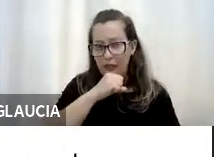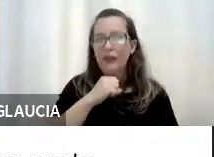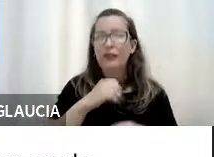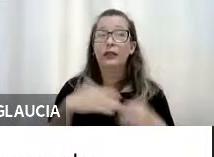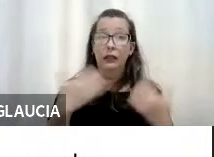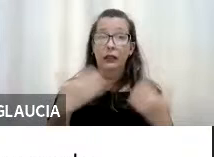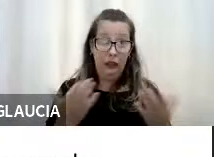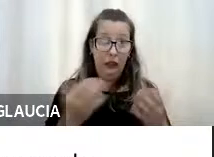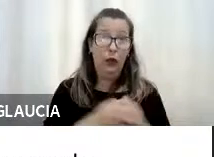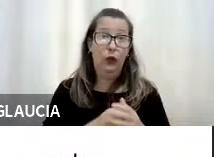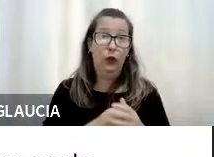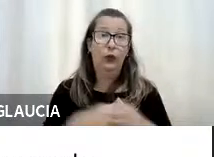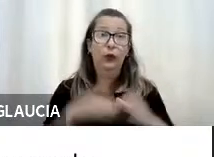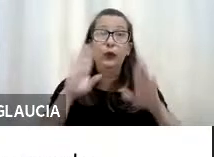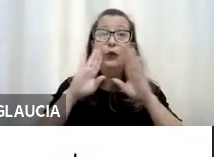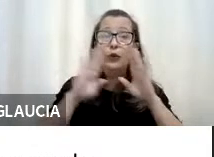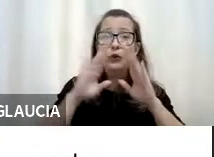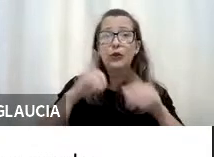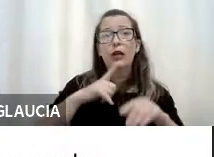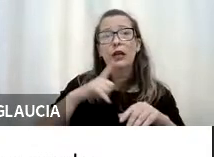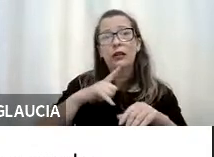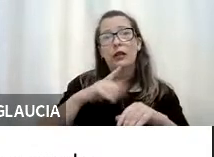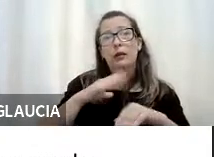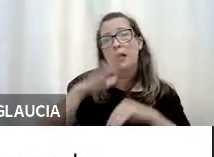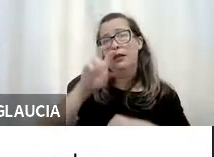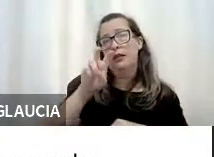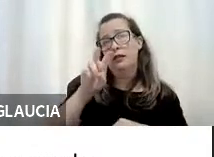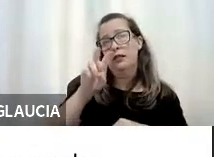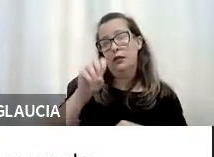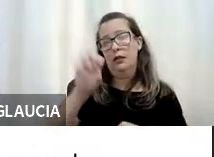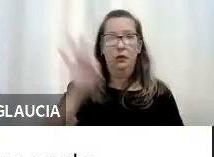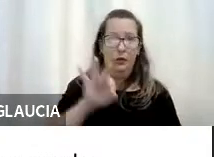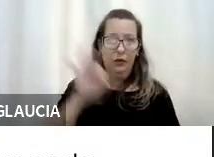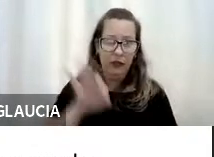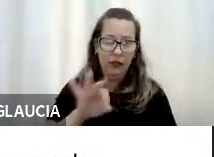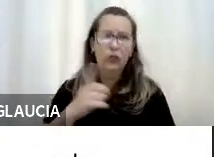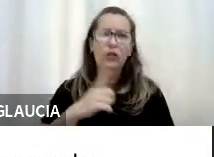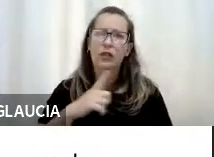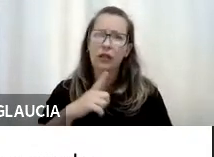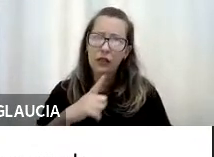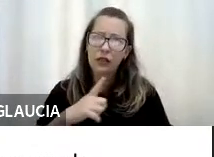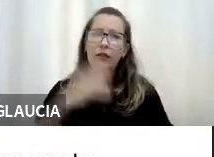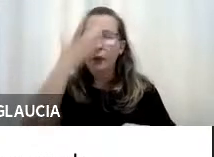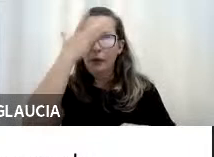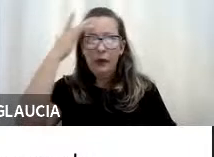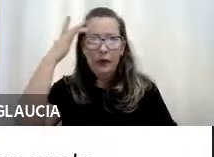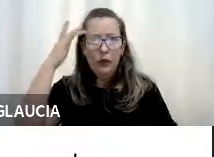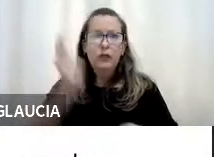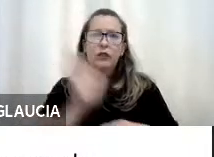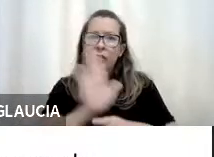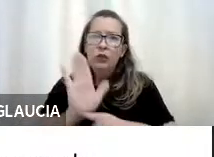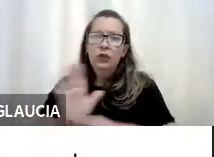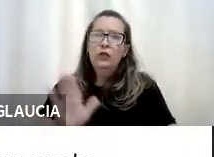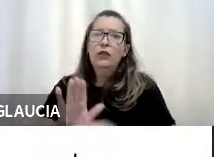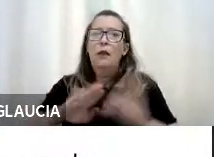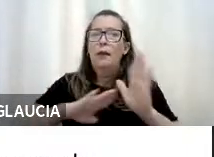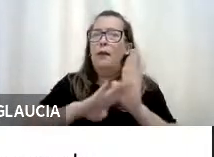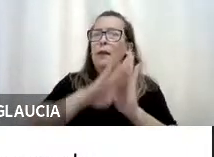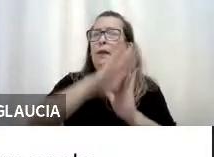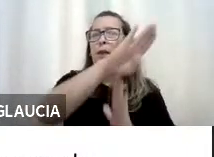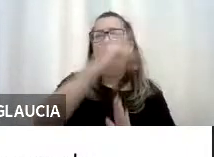ela sugere aqui parceria com influenciadores, podcasts, para ajudar a alavancar a imagem da Fiocruz